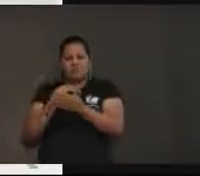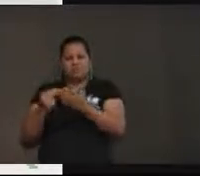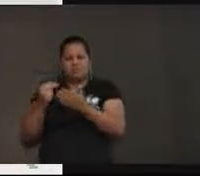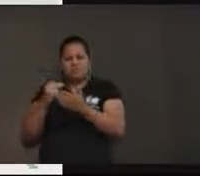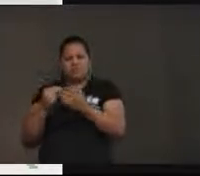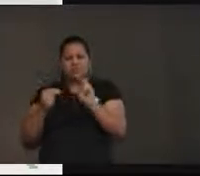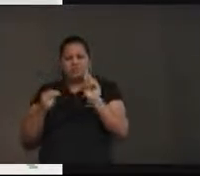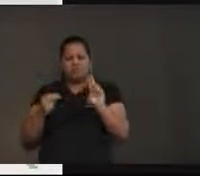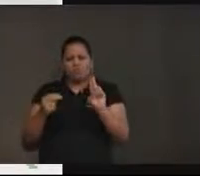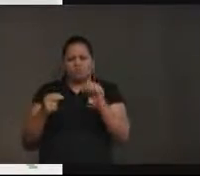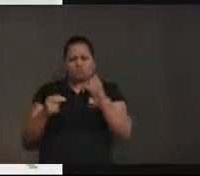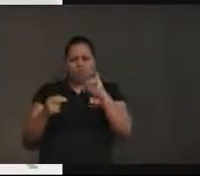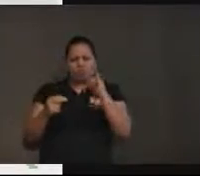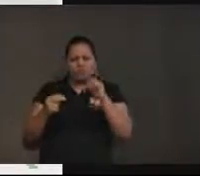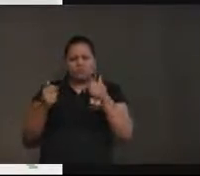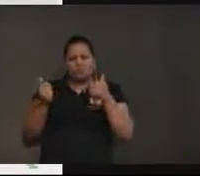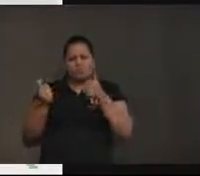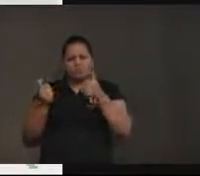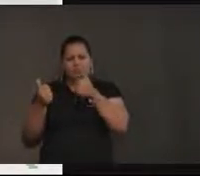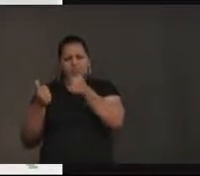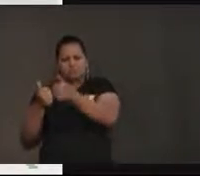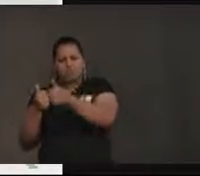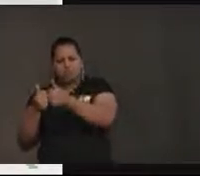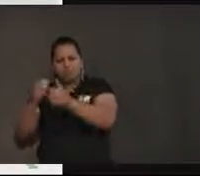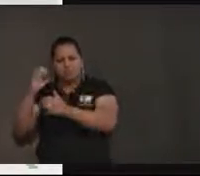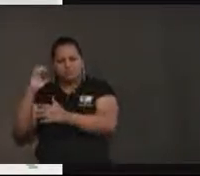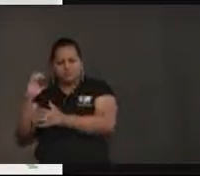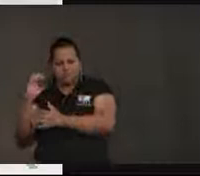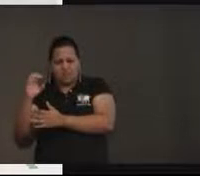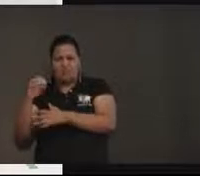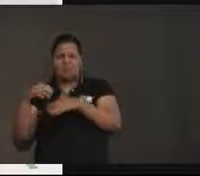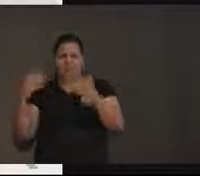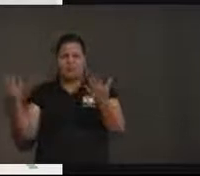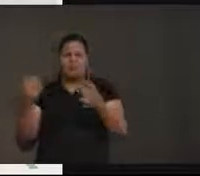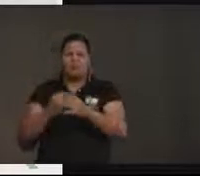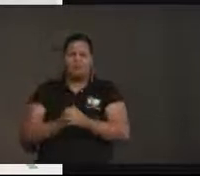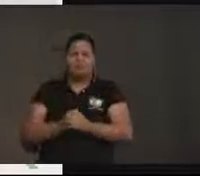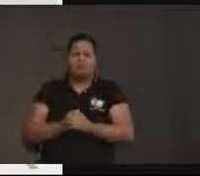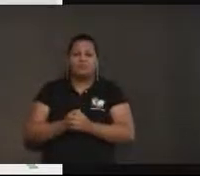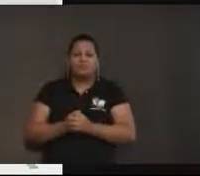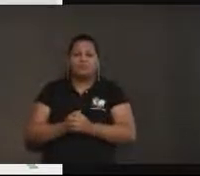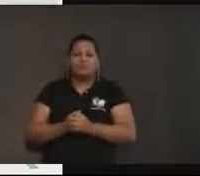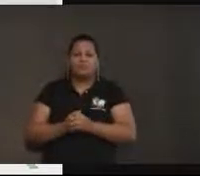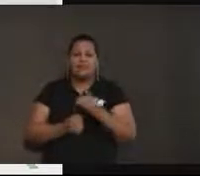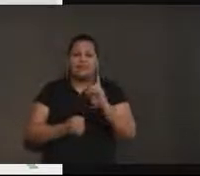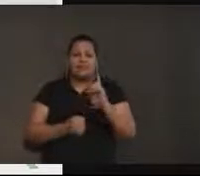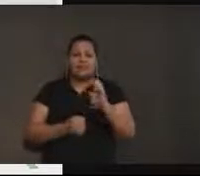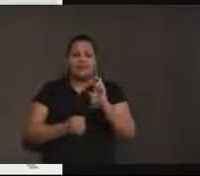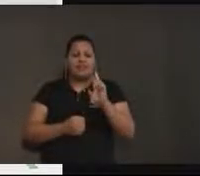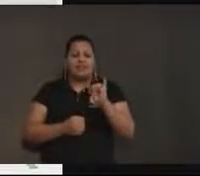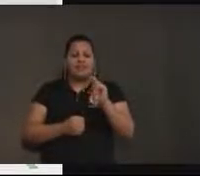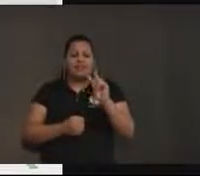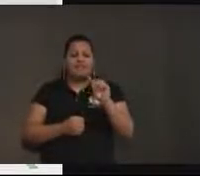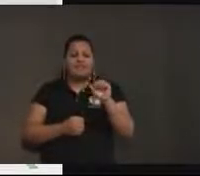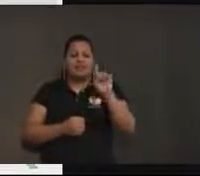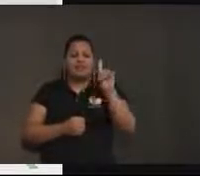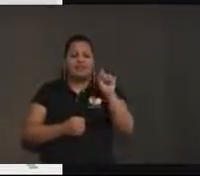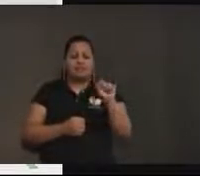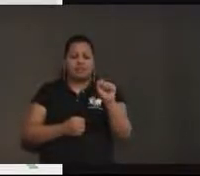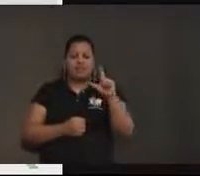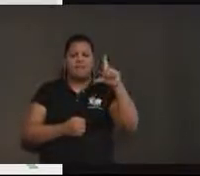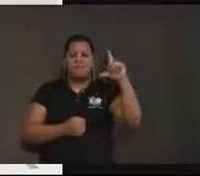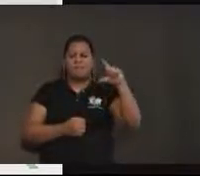altura do passa montanha a derivada tá ficando cada vez menor então